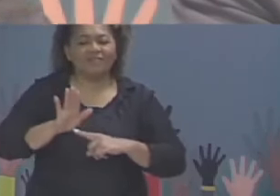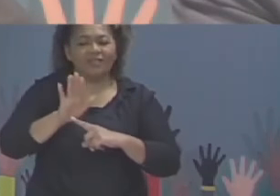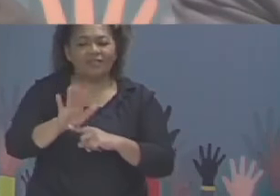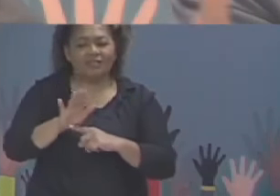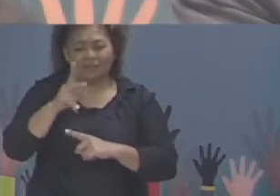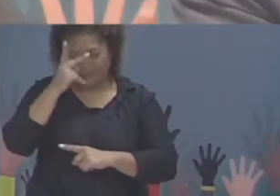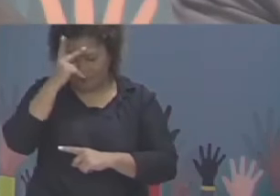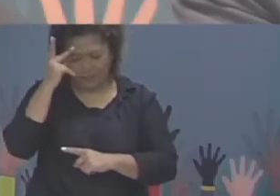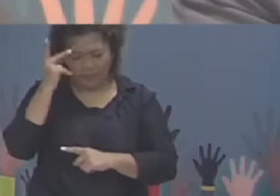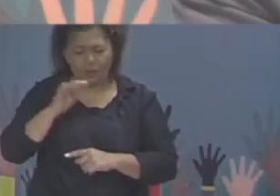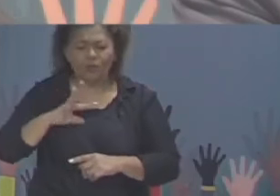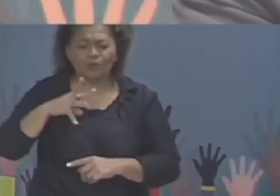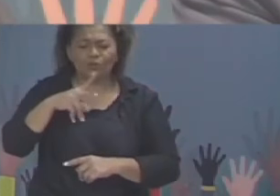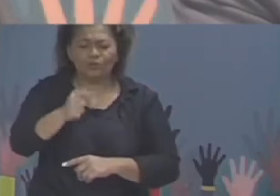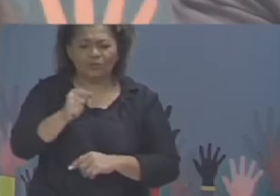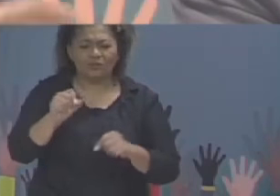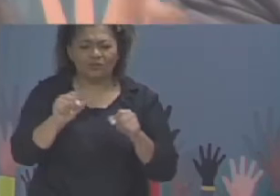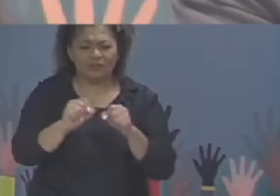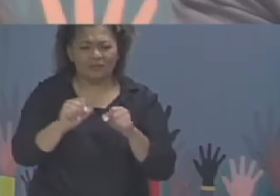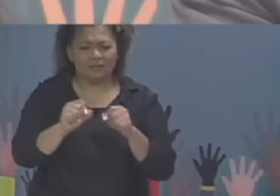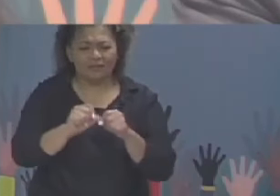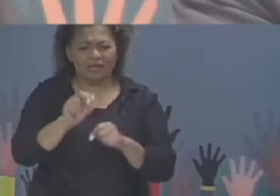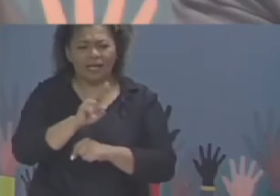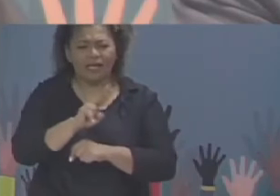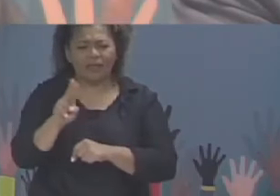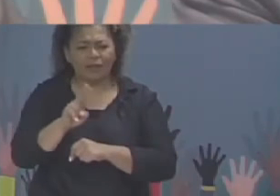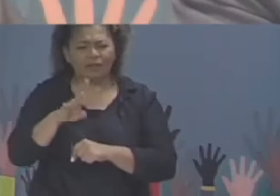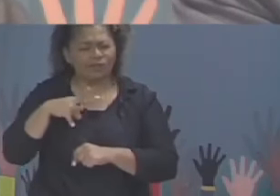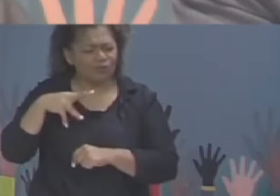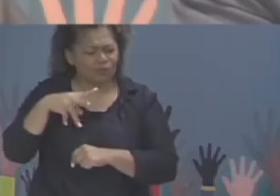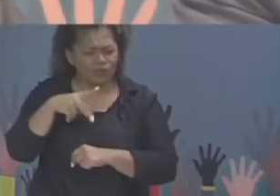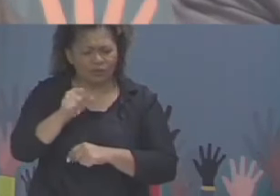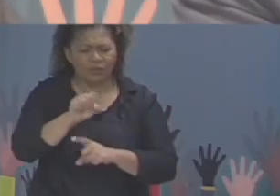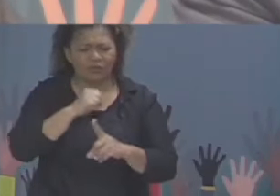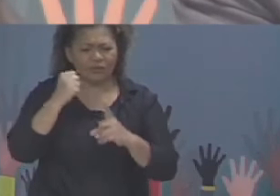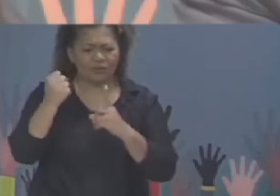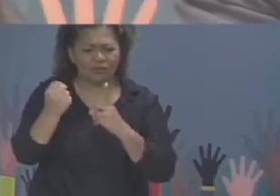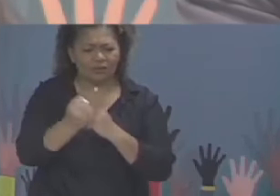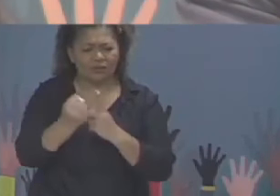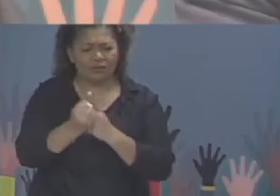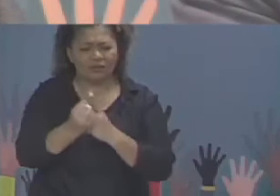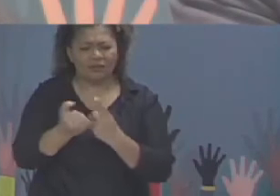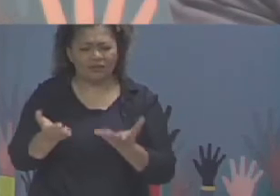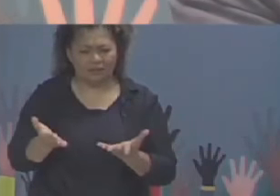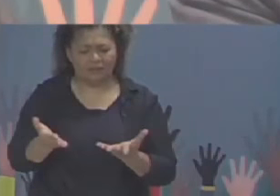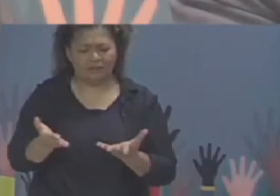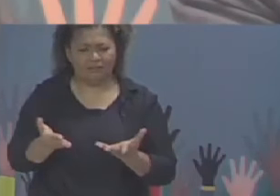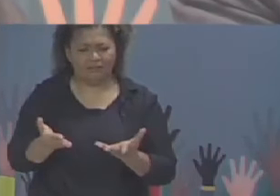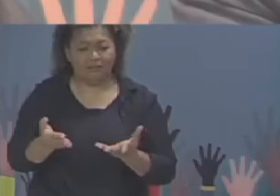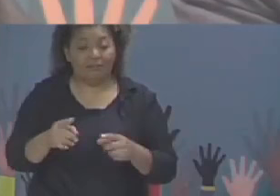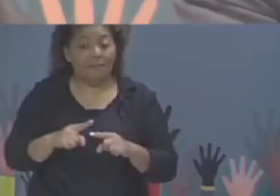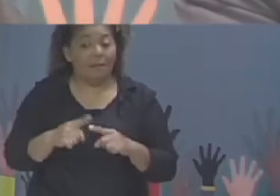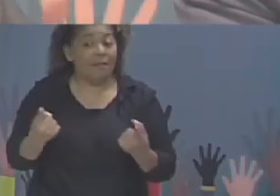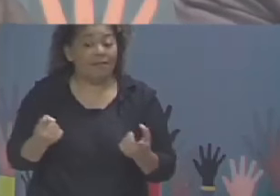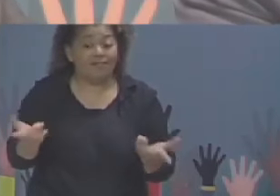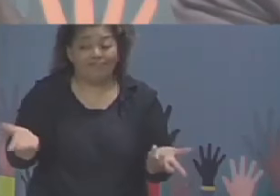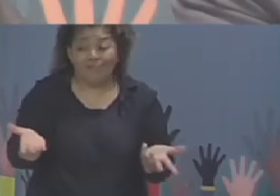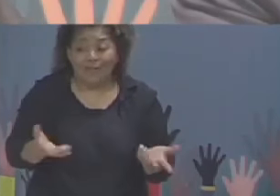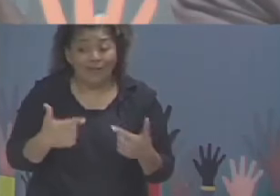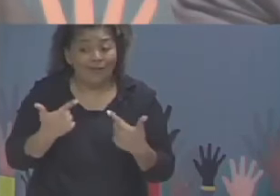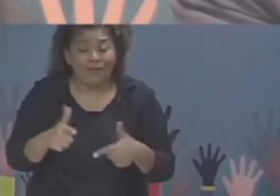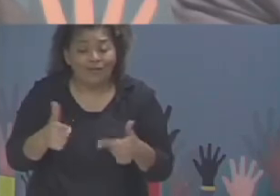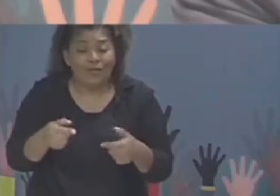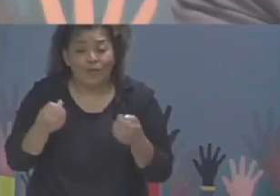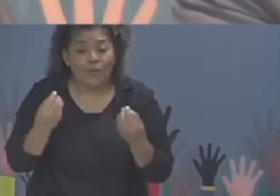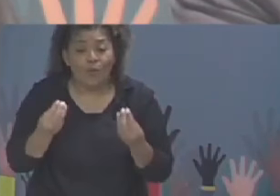façam tudo que vocês puderem fazer em nome de toda uma sociedade inclusiva tal, mas eu não vou lhe dar condições para isso. É o mesmo que